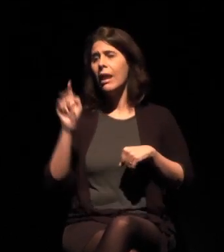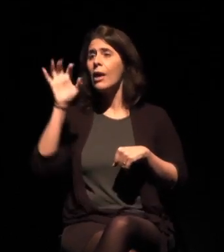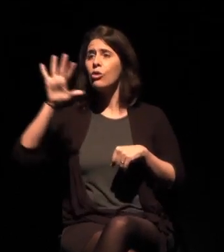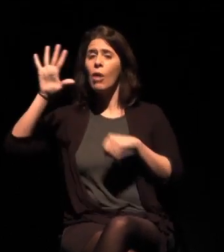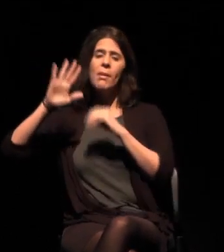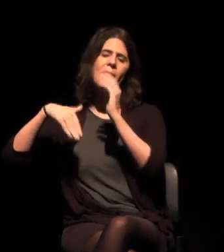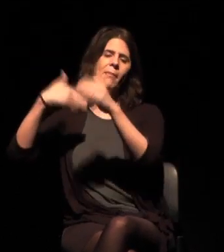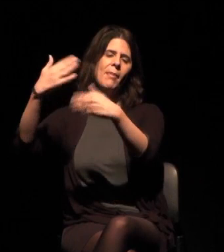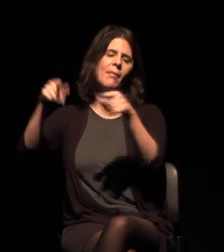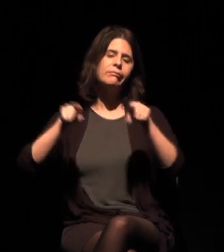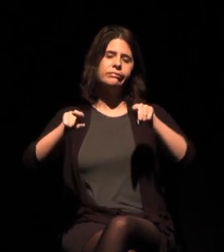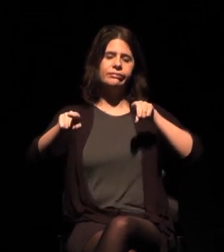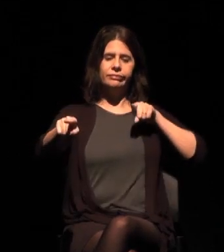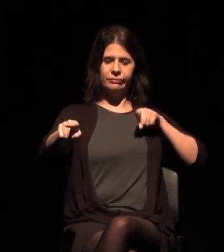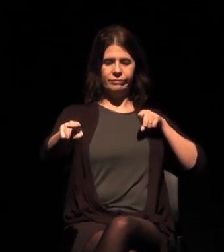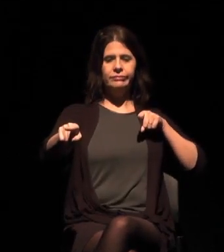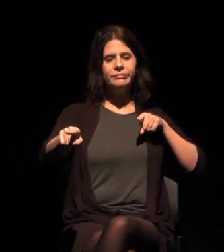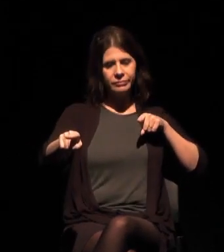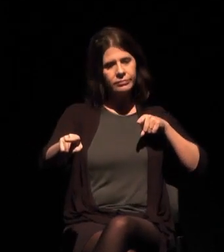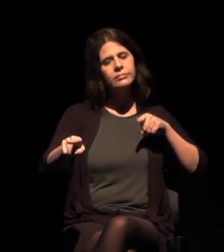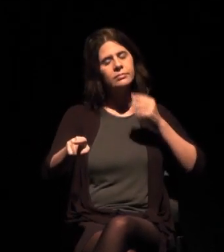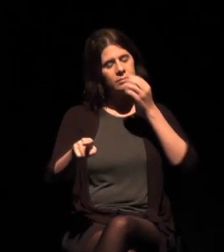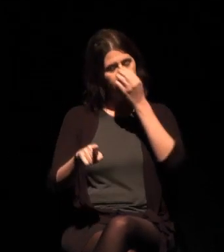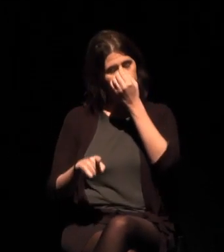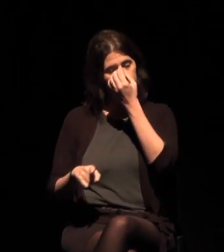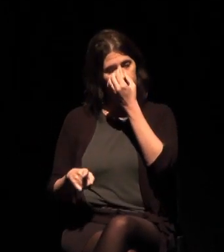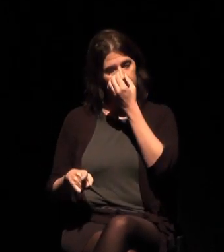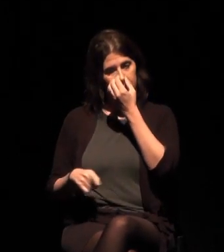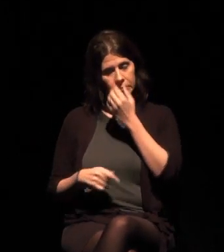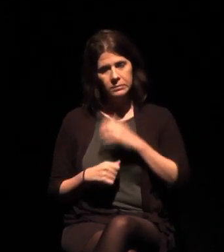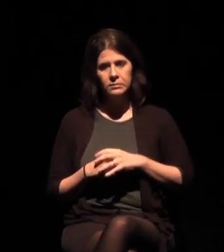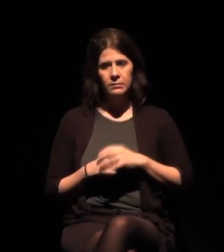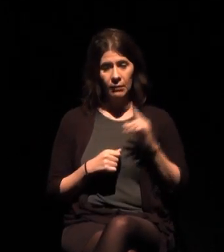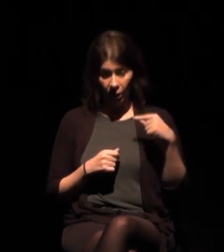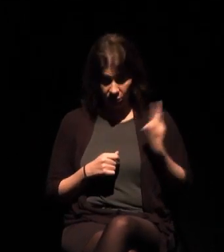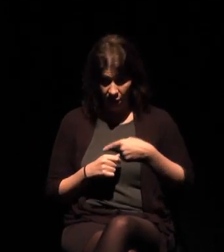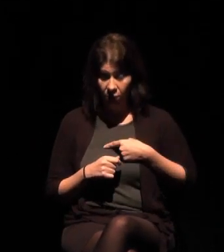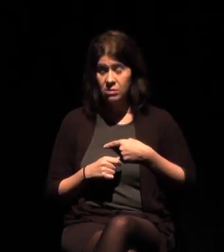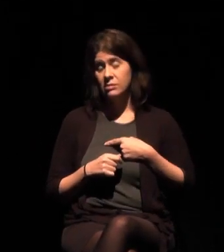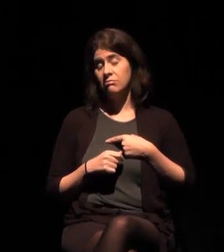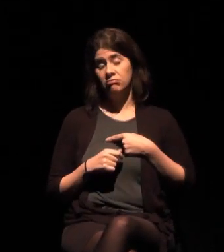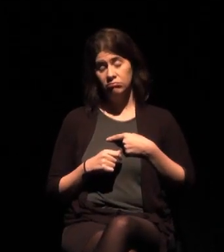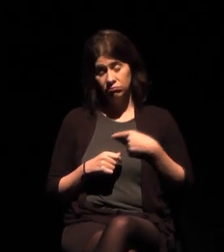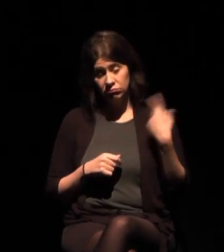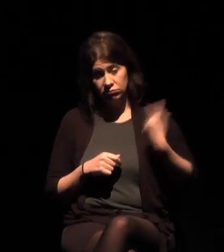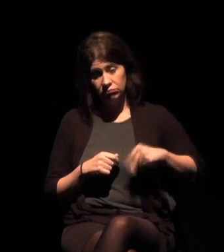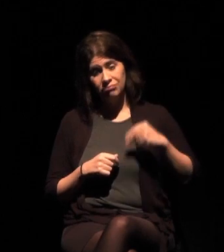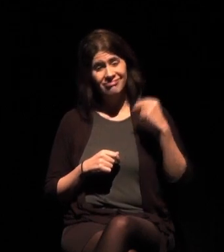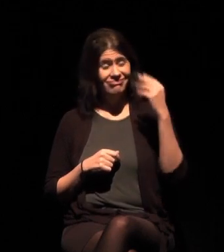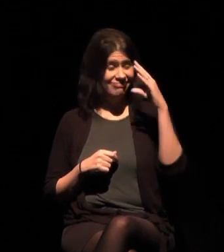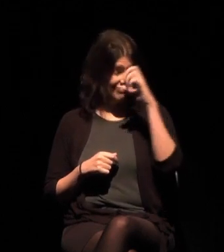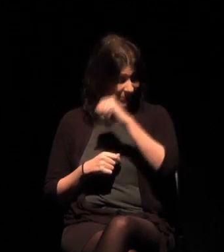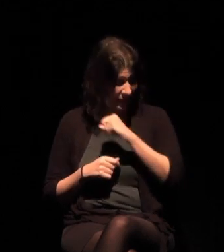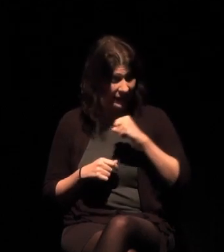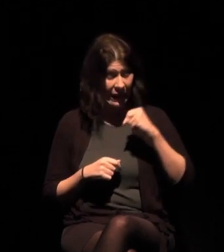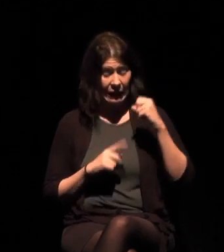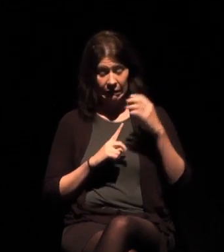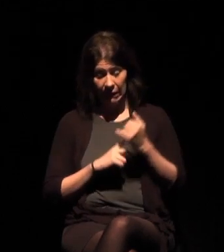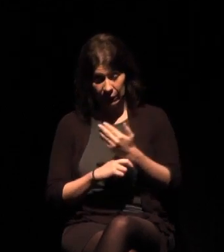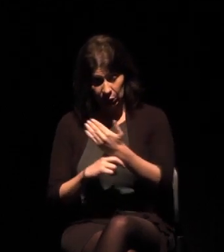ora aquilo que aconteceu foi que nós apanhamos estas tecnologias